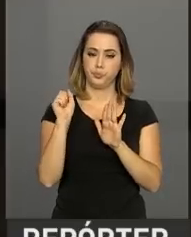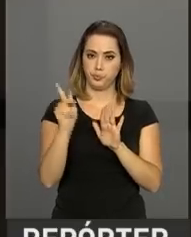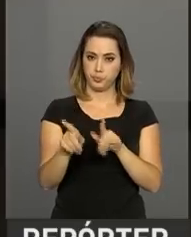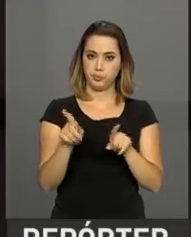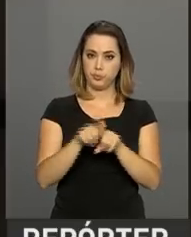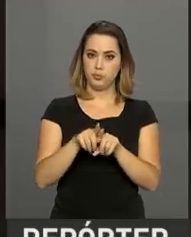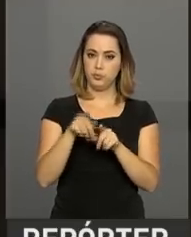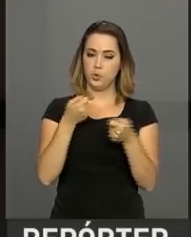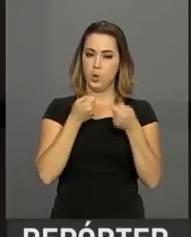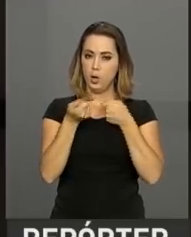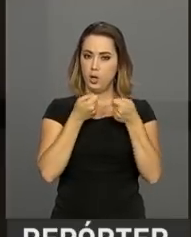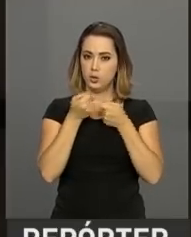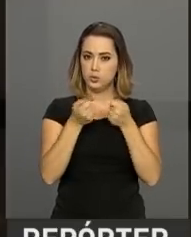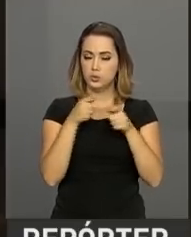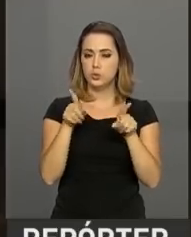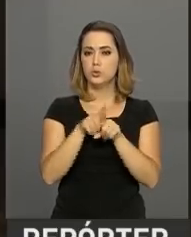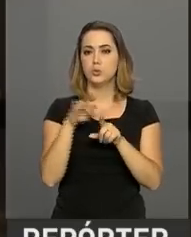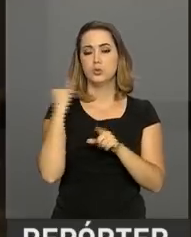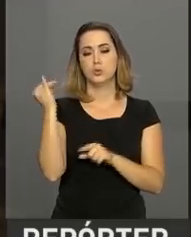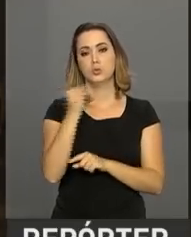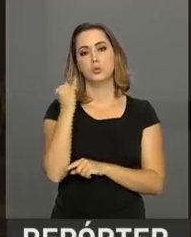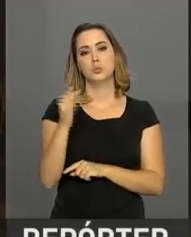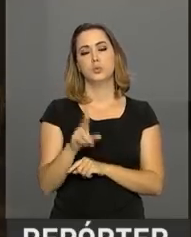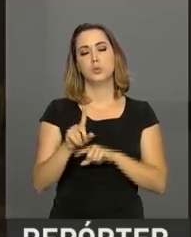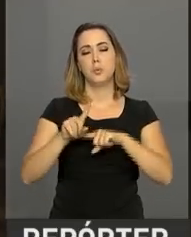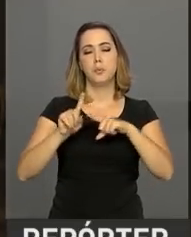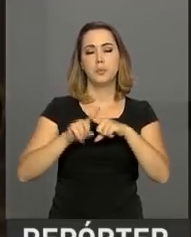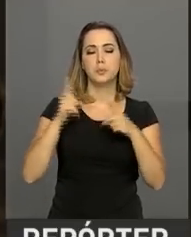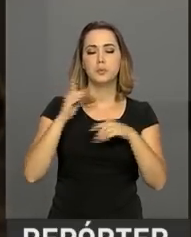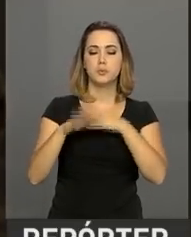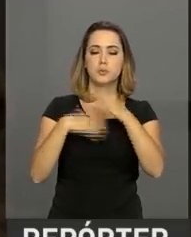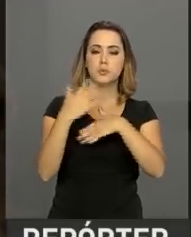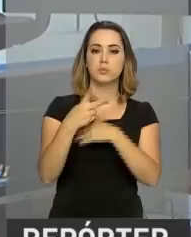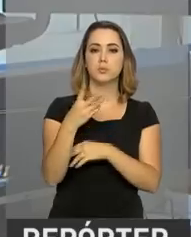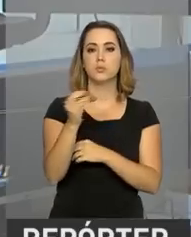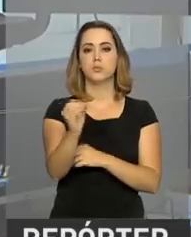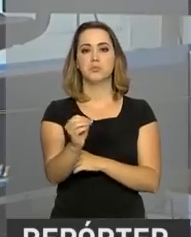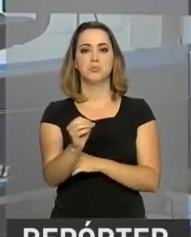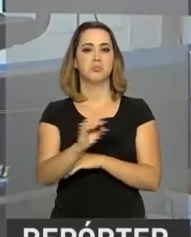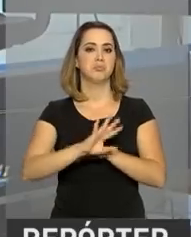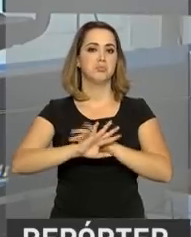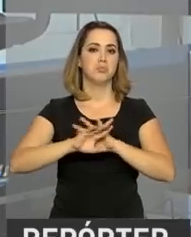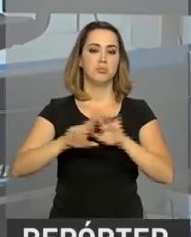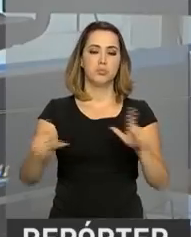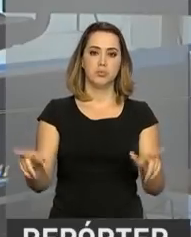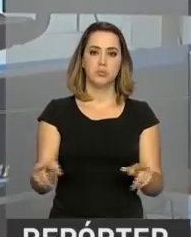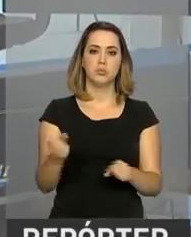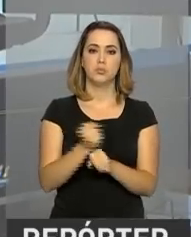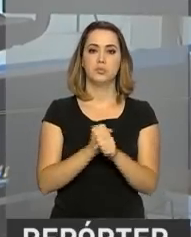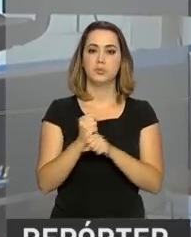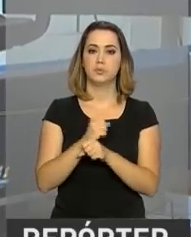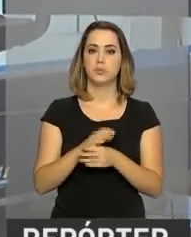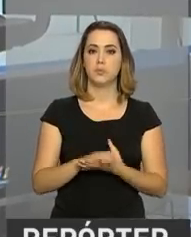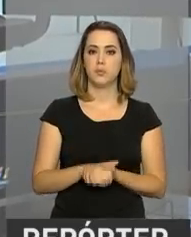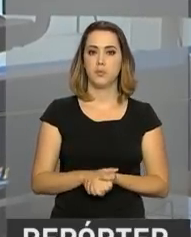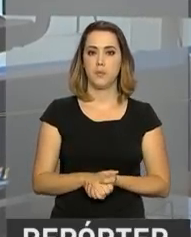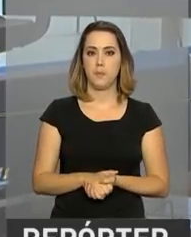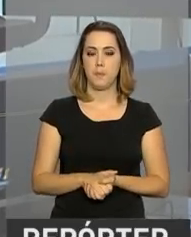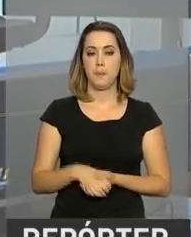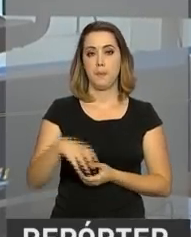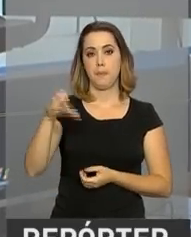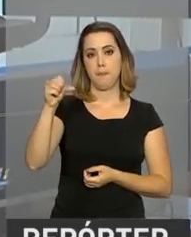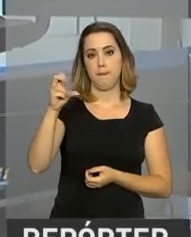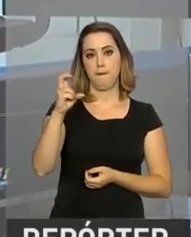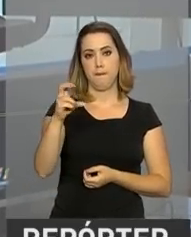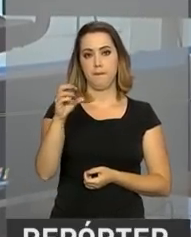que o benefício vai ocorrer não só em 1, 2, 3 anos, mas ao longo de décadas. 950 mil